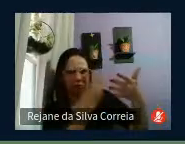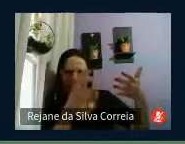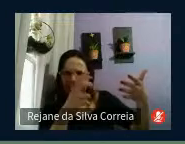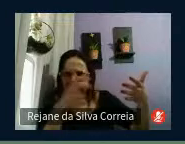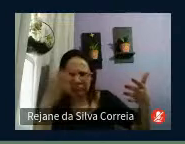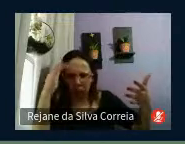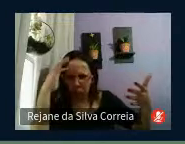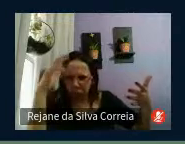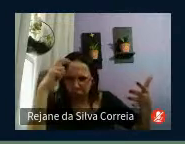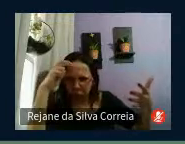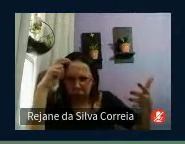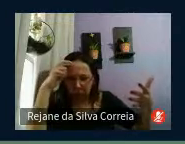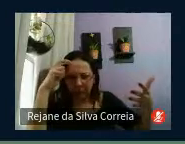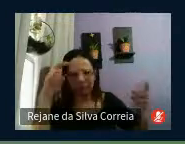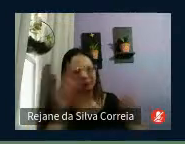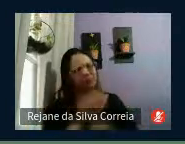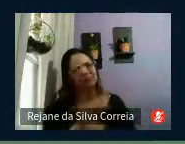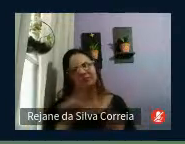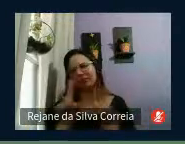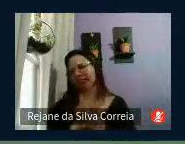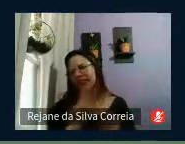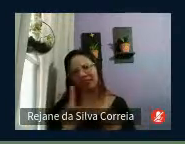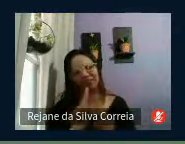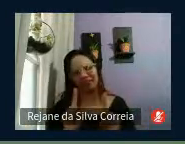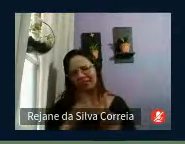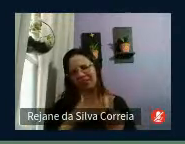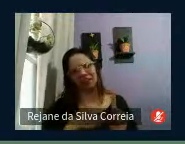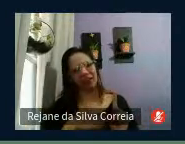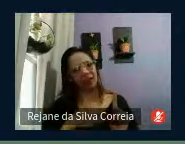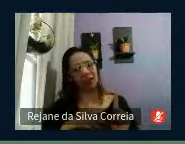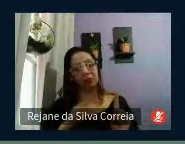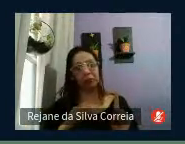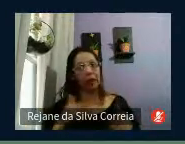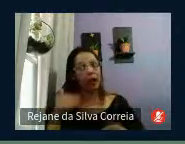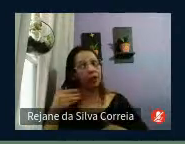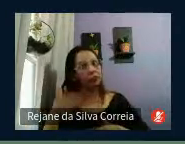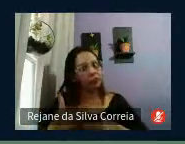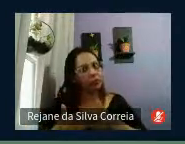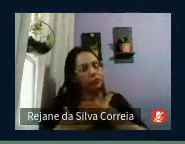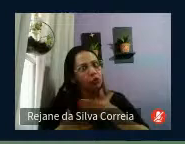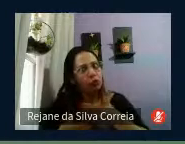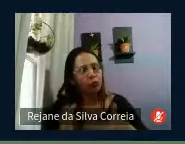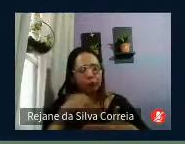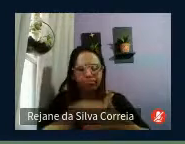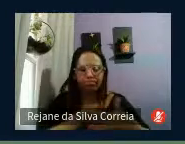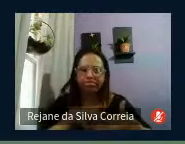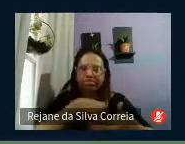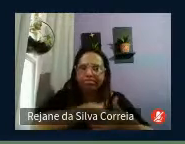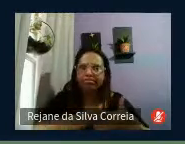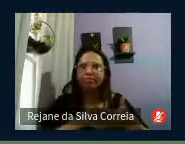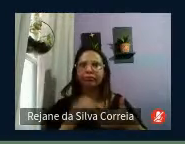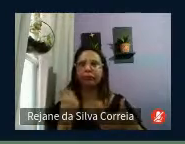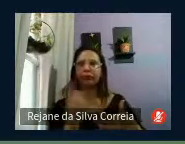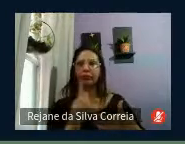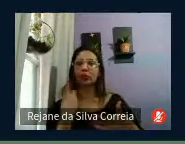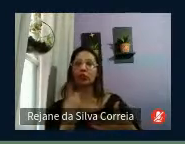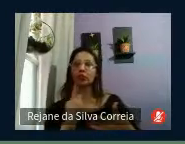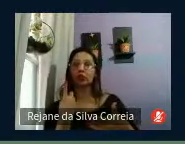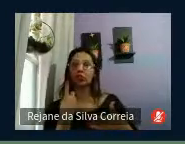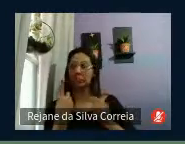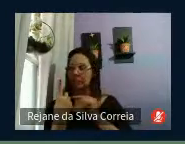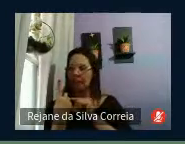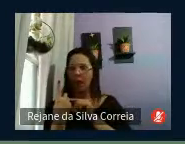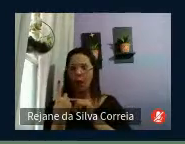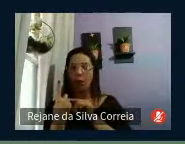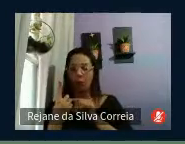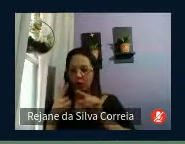verdade, não, porque tudo isso foi construído frente ao isolamento social, porque dentro de um contexto, de um quarto, de uma